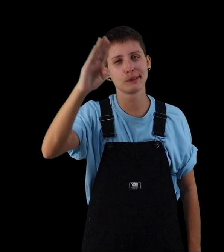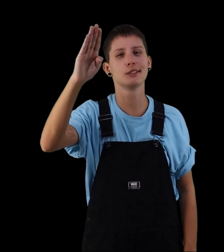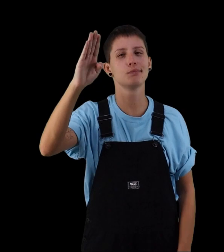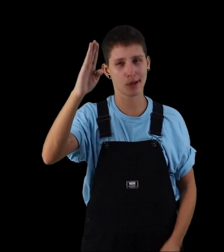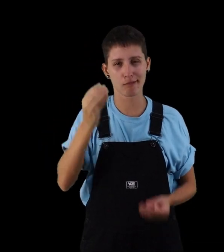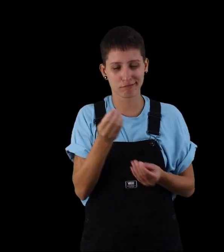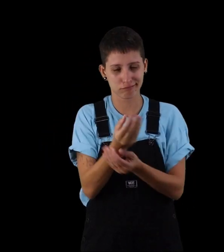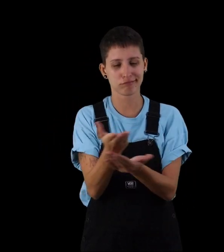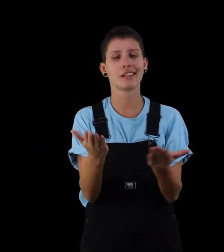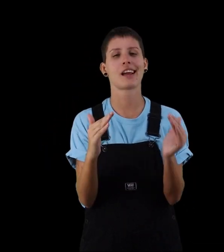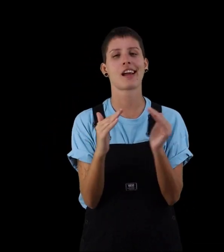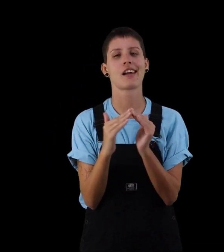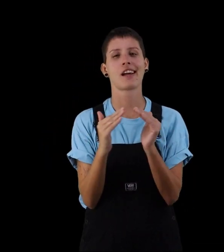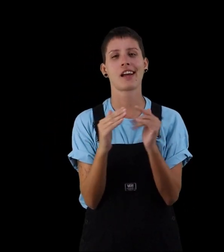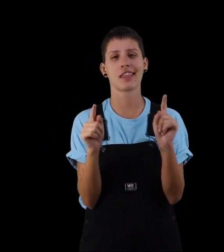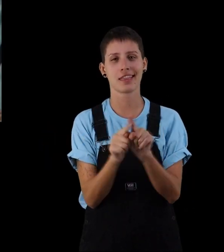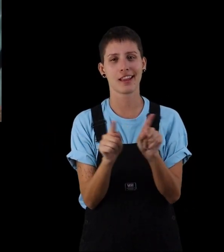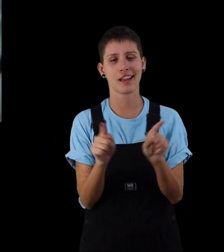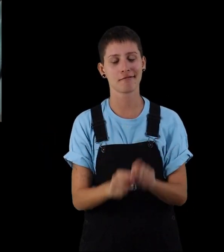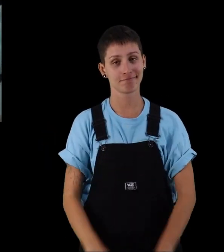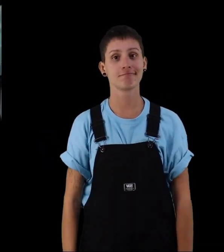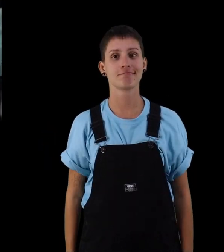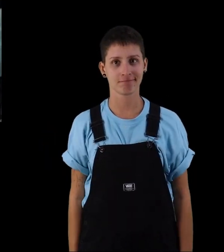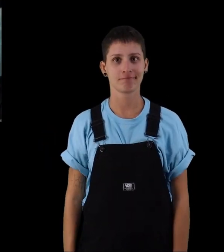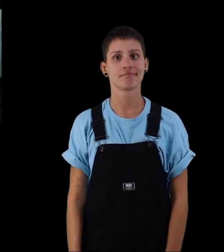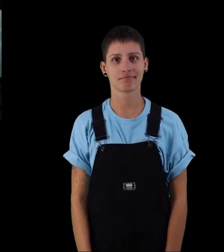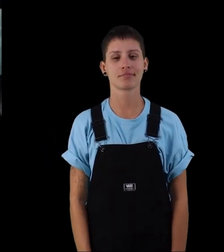prato principal servido na casa.